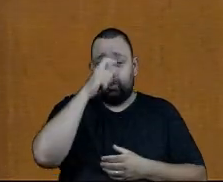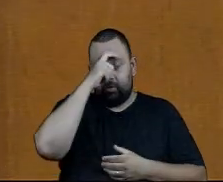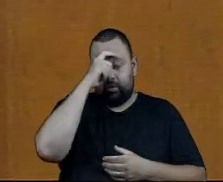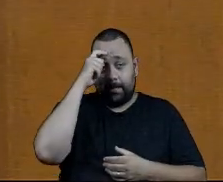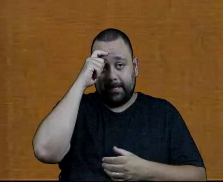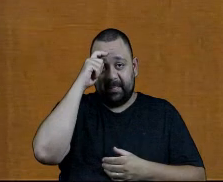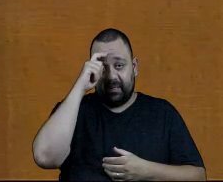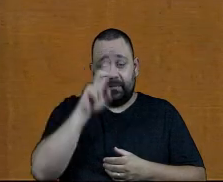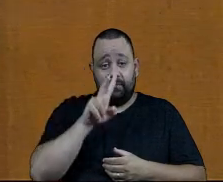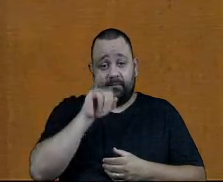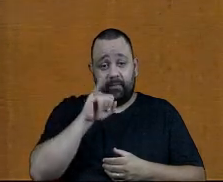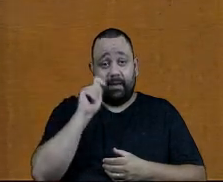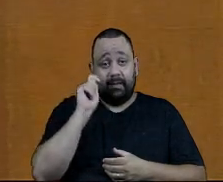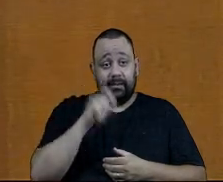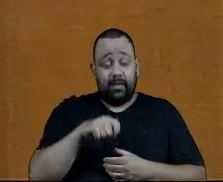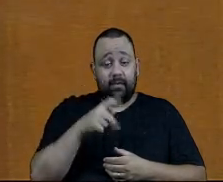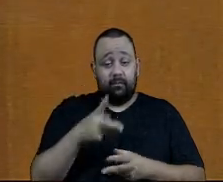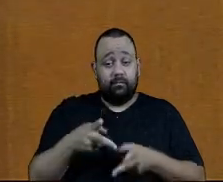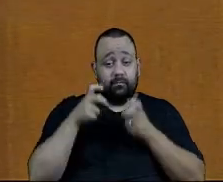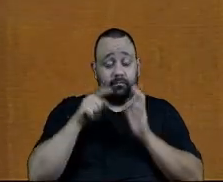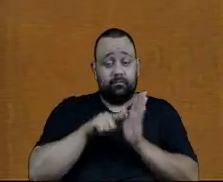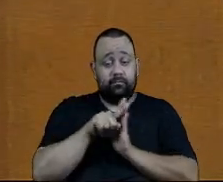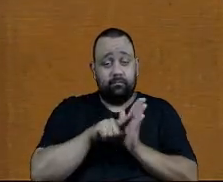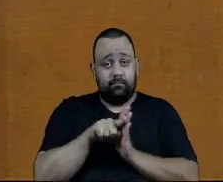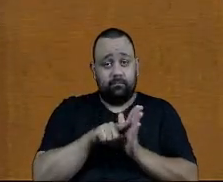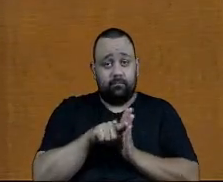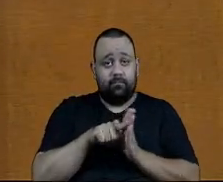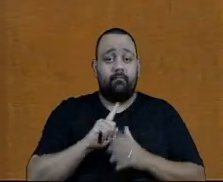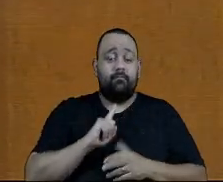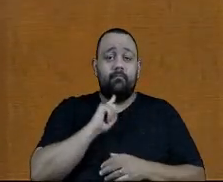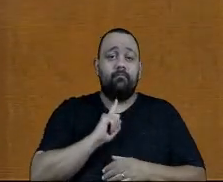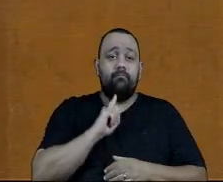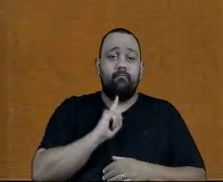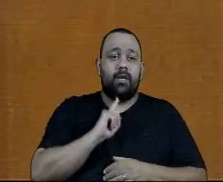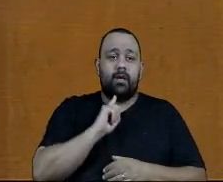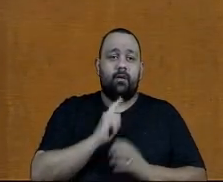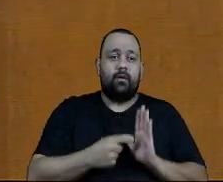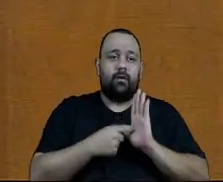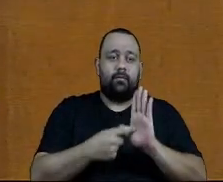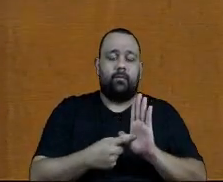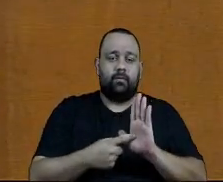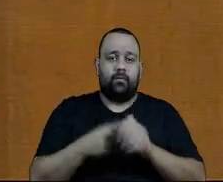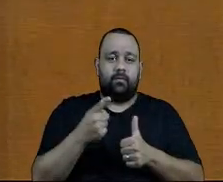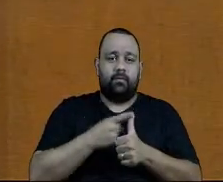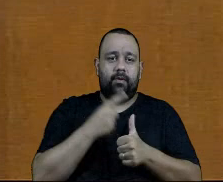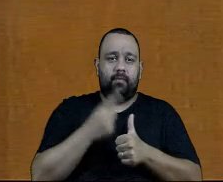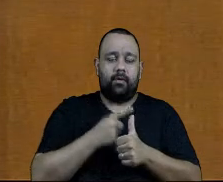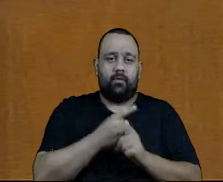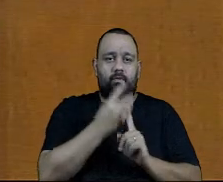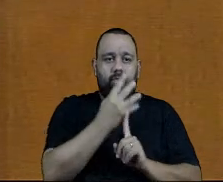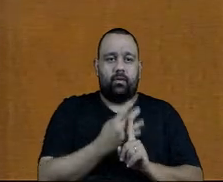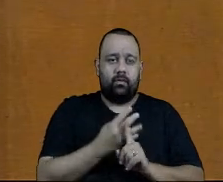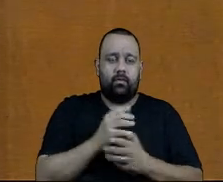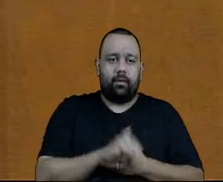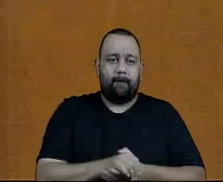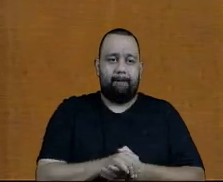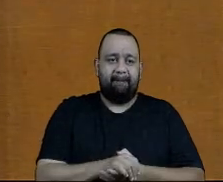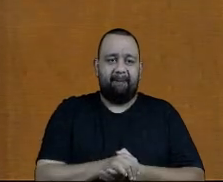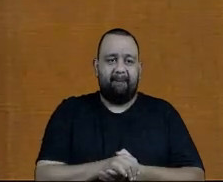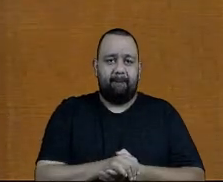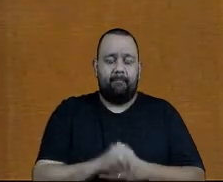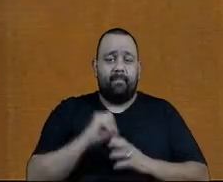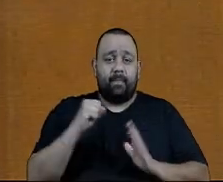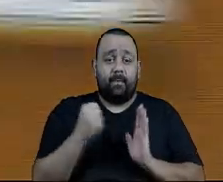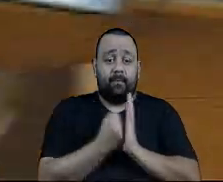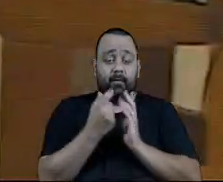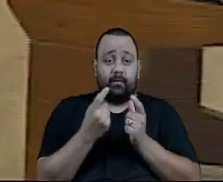chegou a pagar agora janeiro. A gente vai poder verificar isto em maio, quando for a apresentação do primeiro quadrimestre. É o que